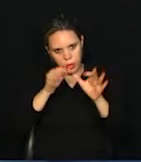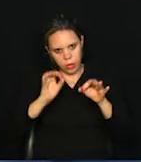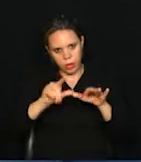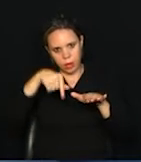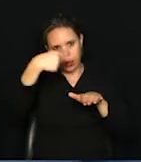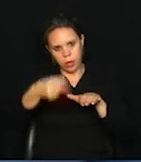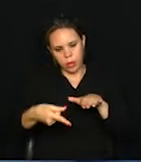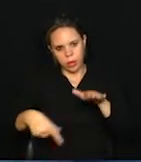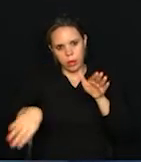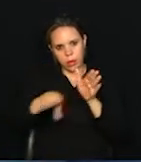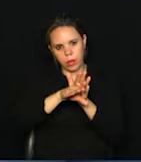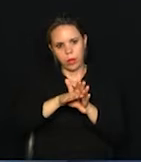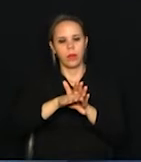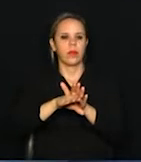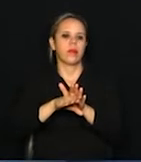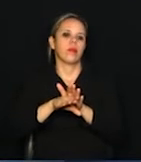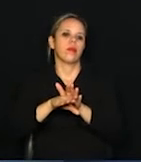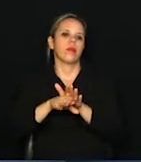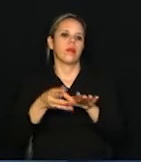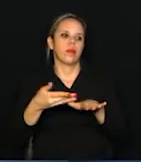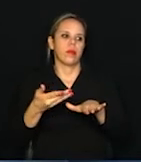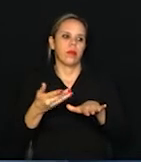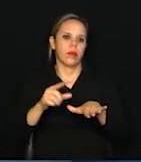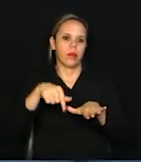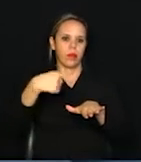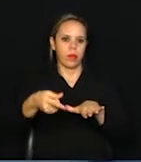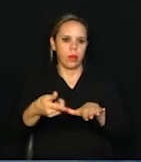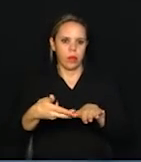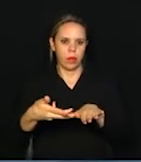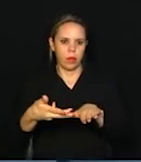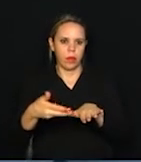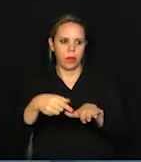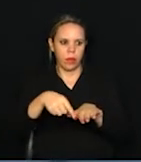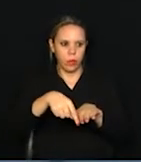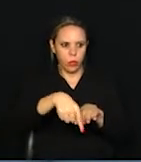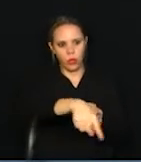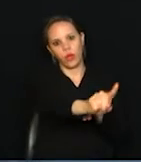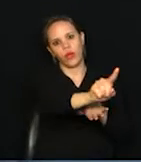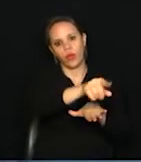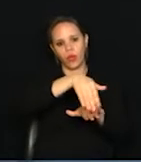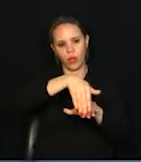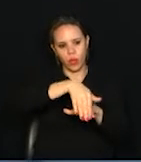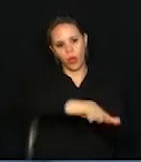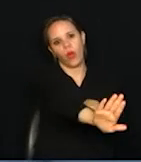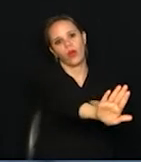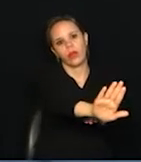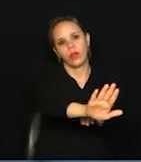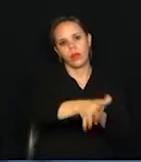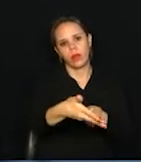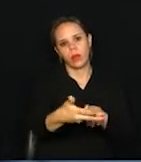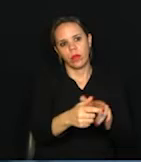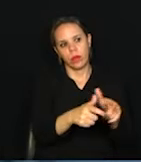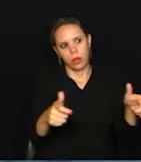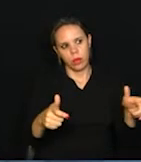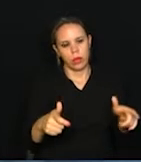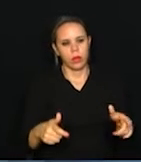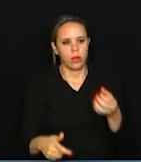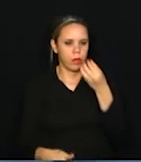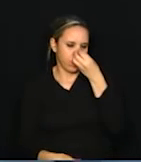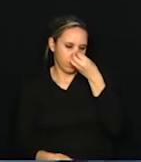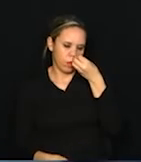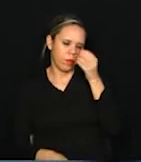depois acabam acelerando e passam a desenvolver uma velocidade maior.